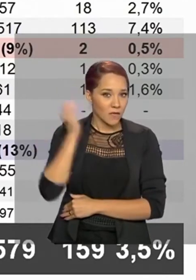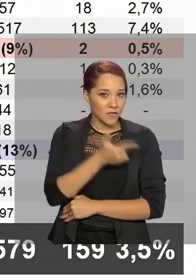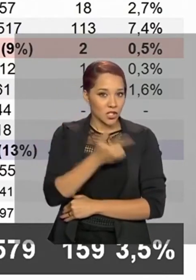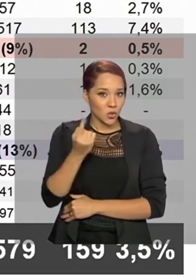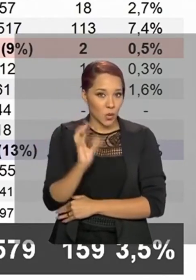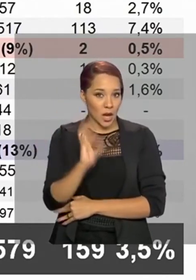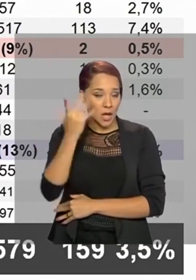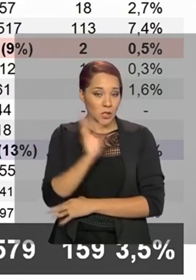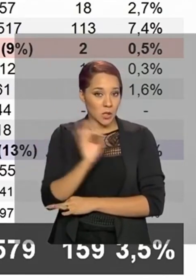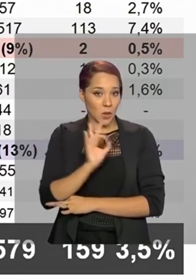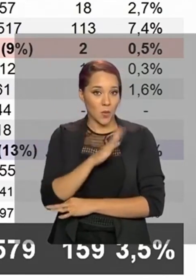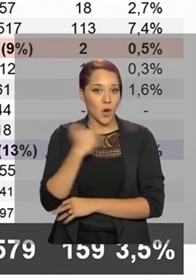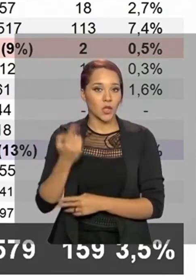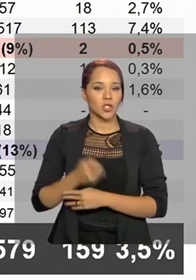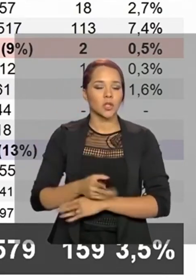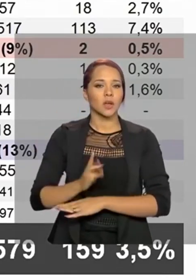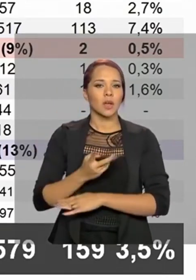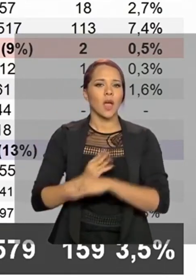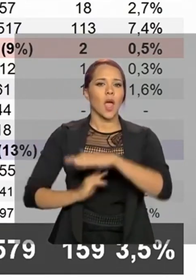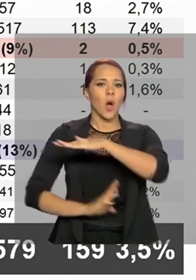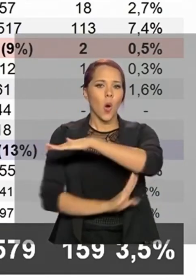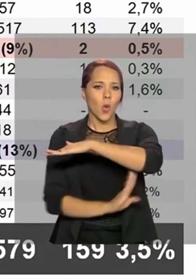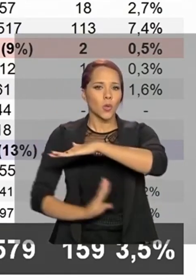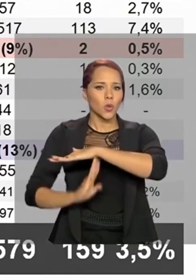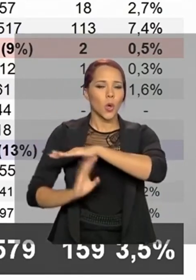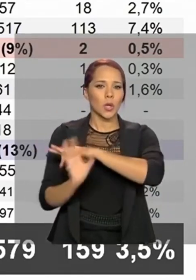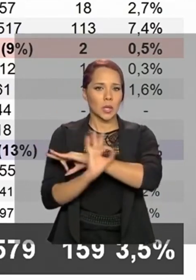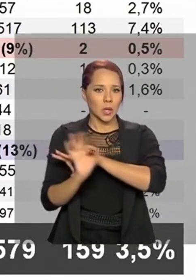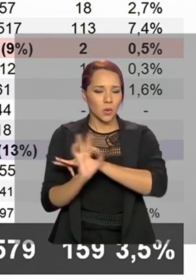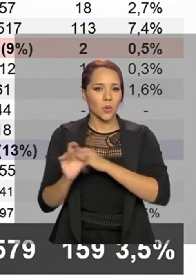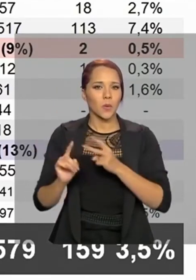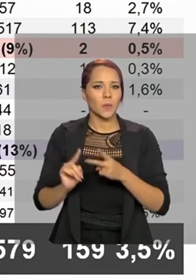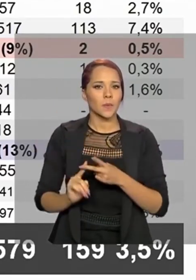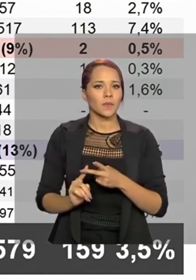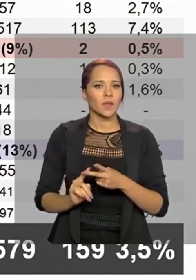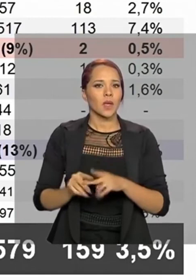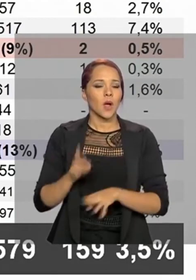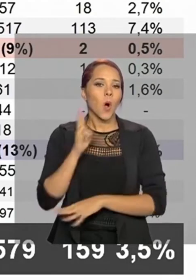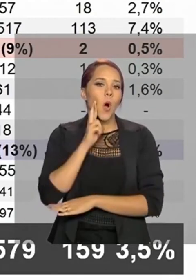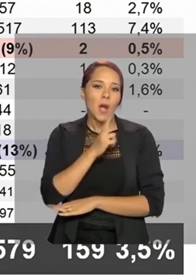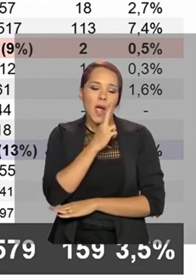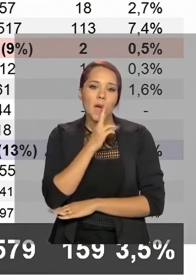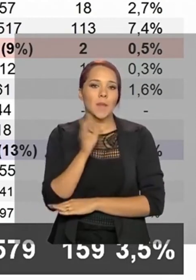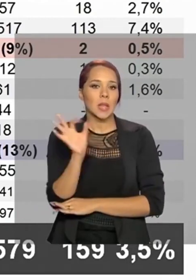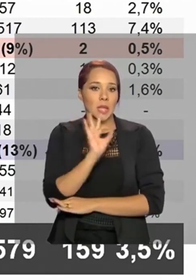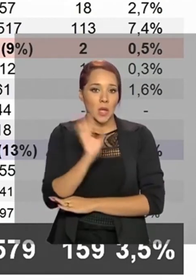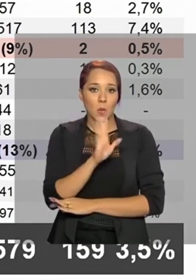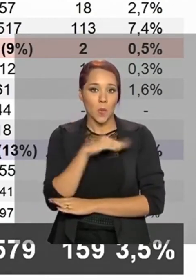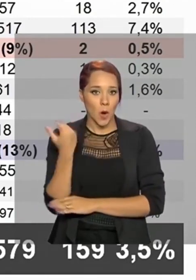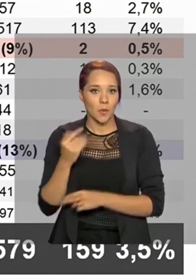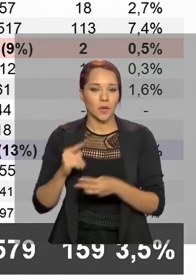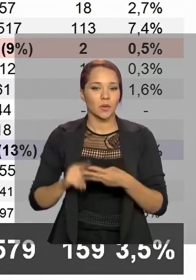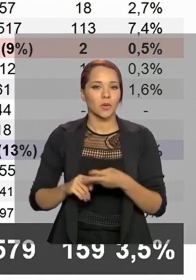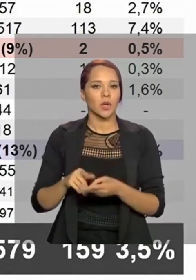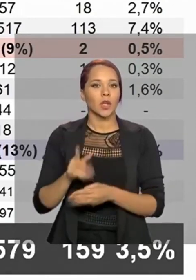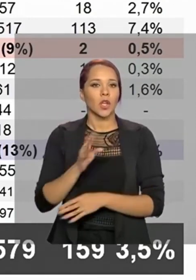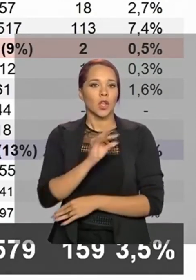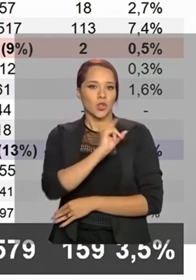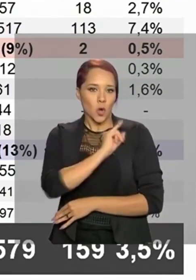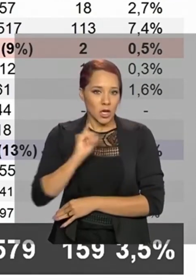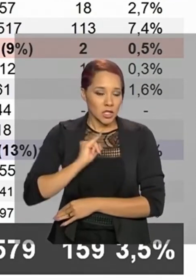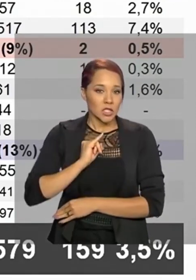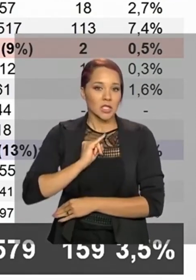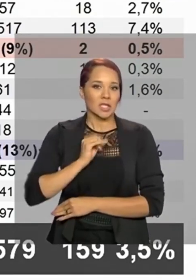óbito. Rondônia, 6 casos, nenhum óbito. Roraima, 16 casos, nenhum óbito. Tocantins, 10 casos, nenhum